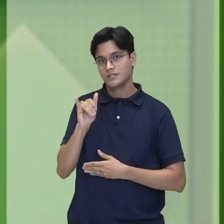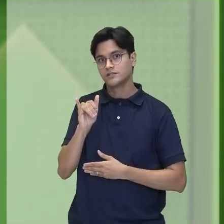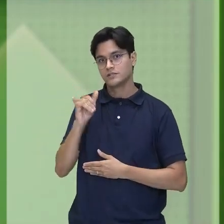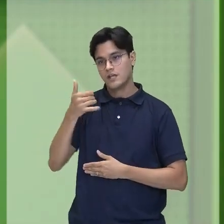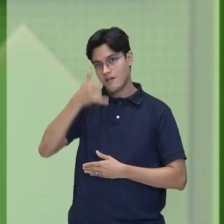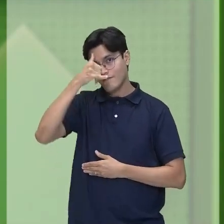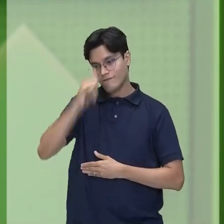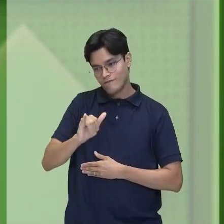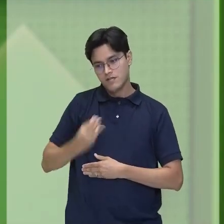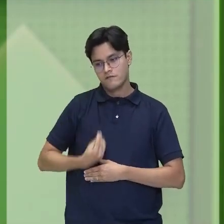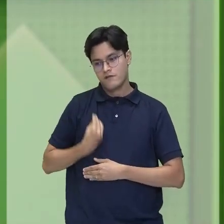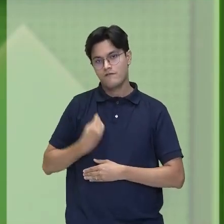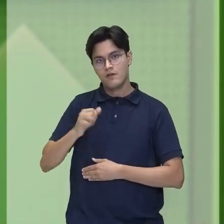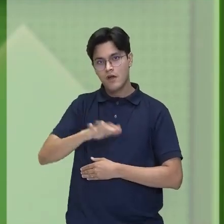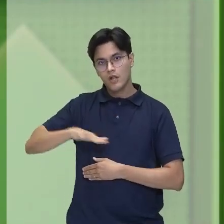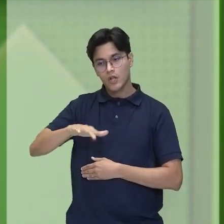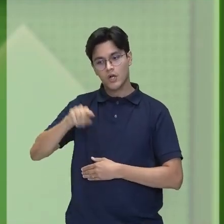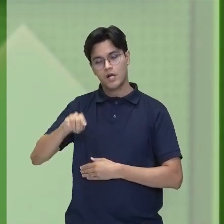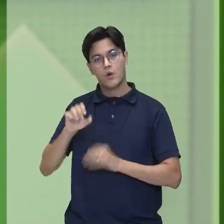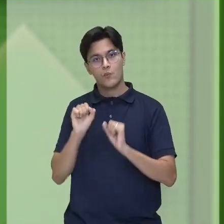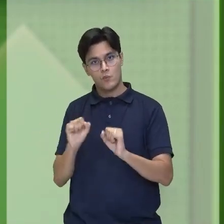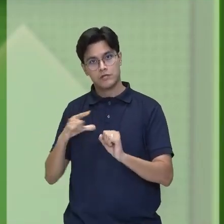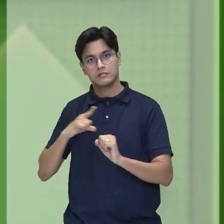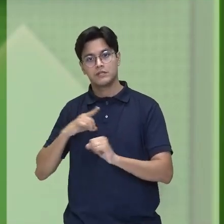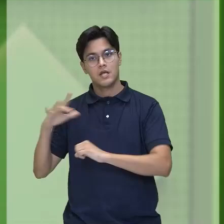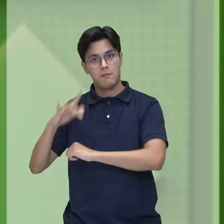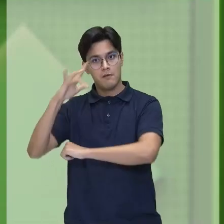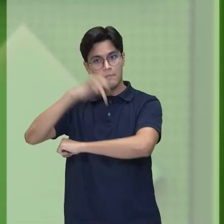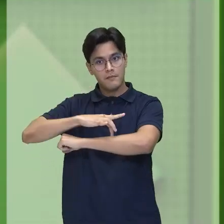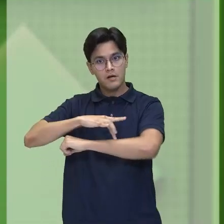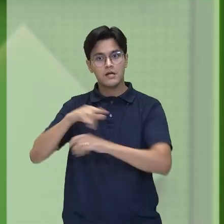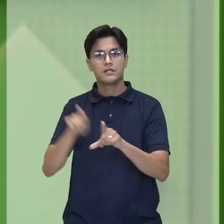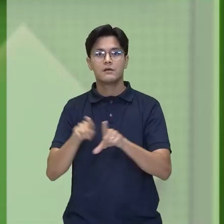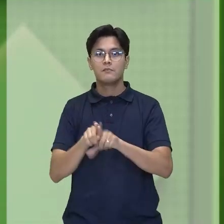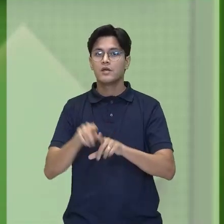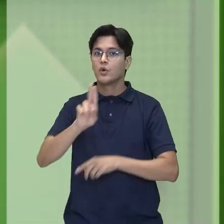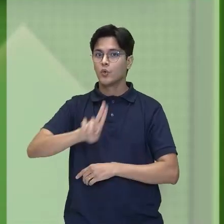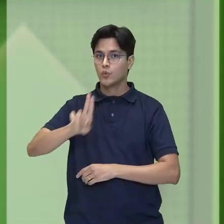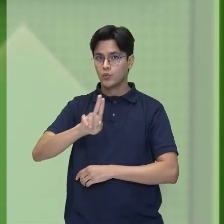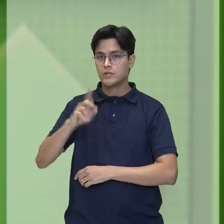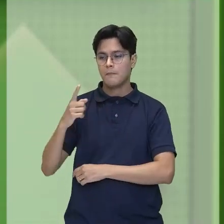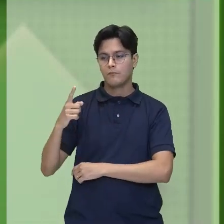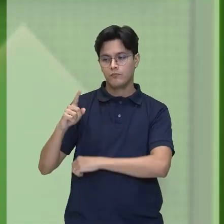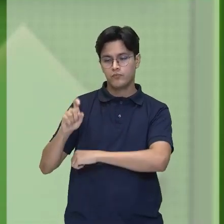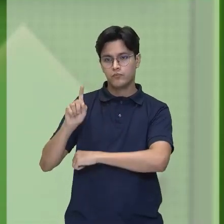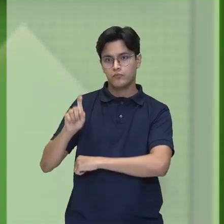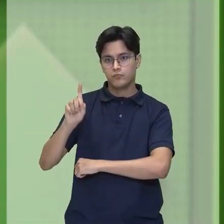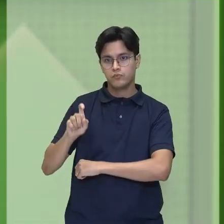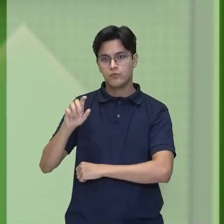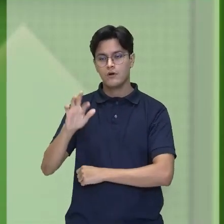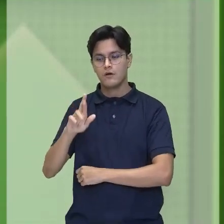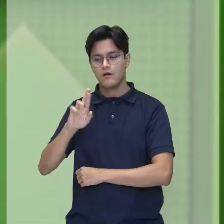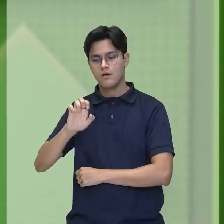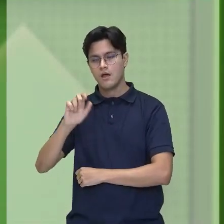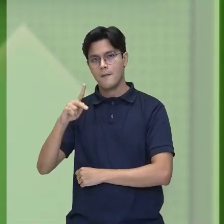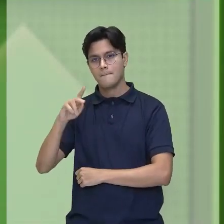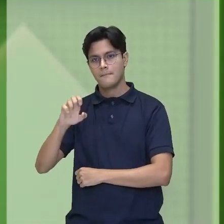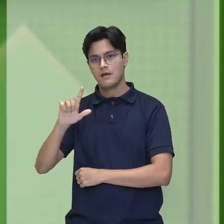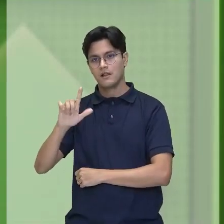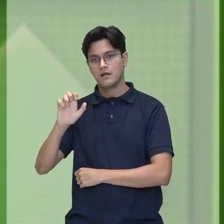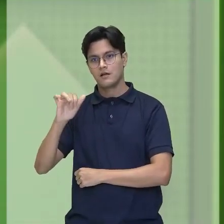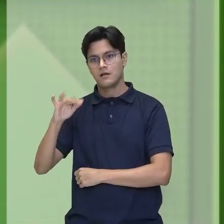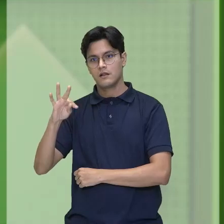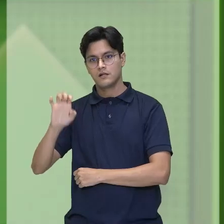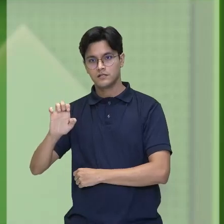dele. E sempre lembrar, né, de usar repelente sempre que possível. A gente vai ver aí alguns dos motivos